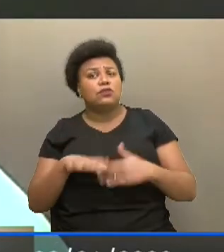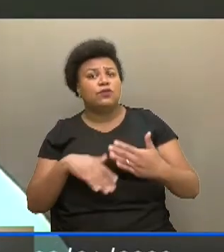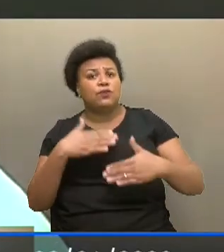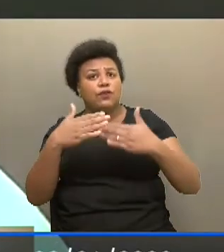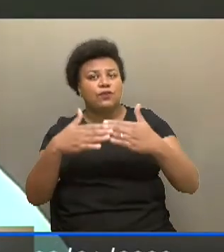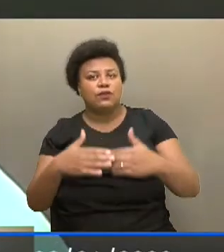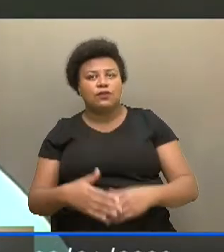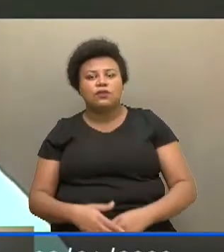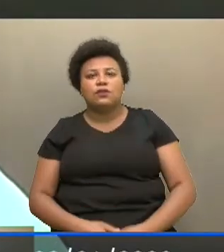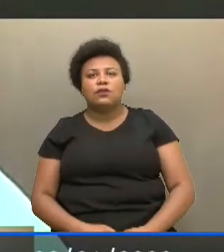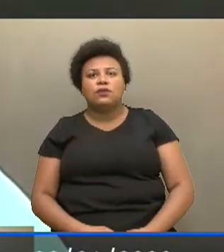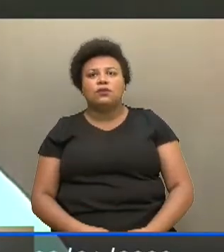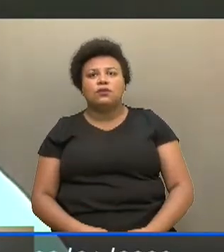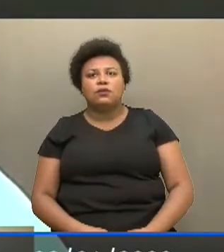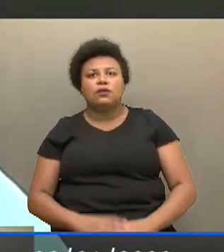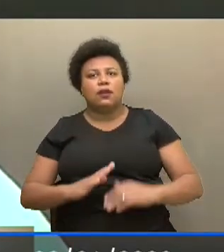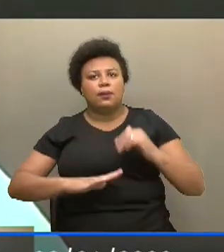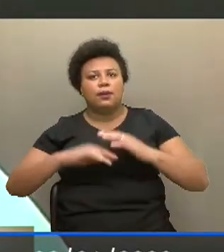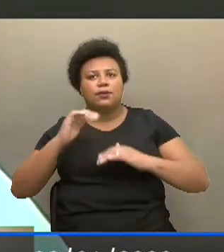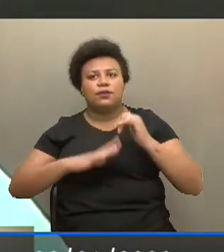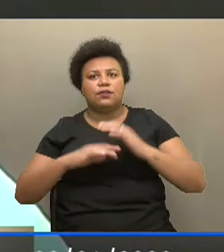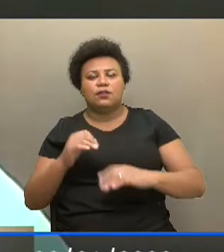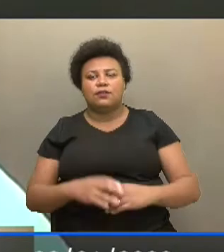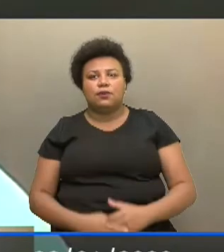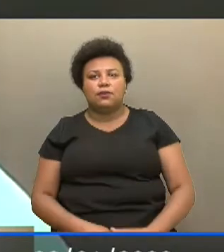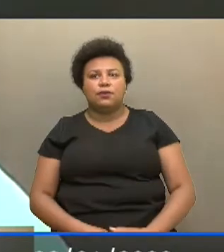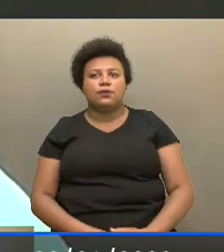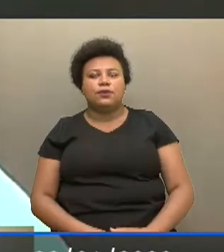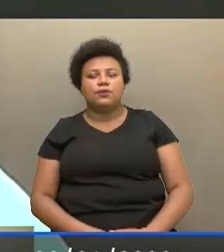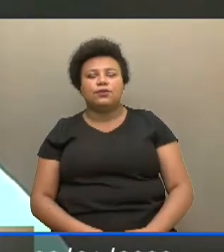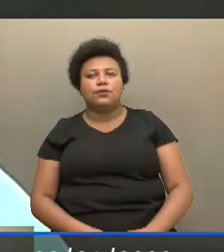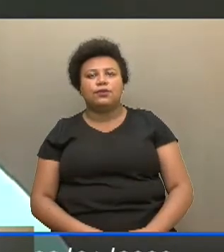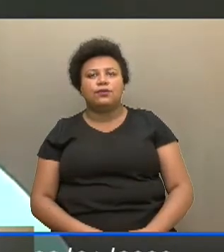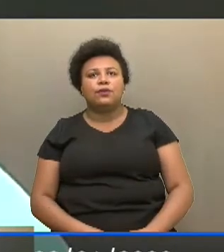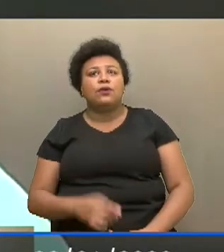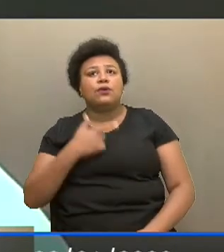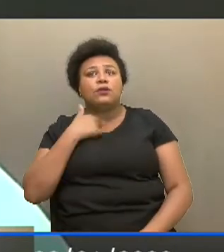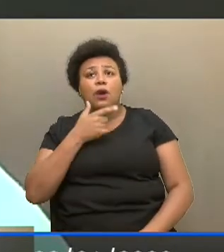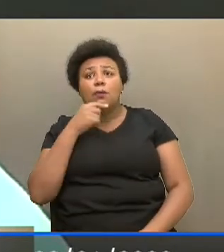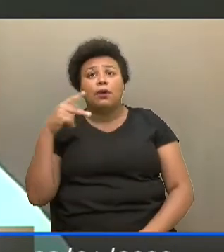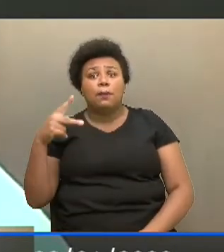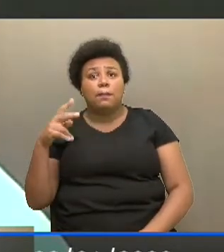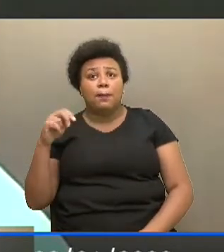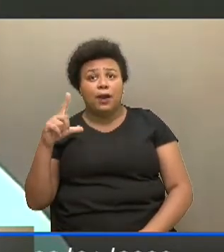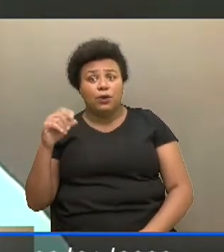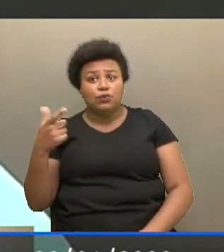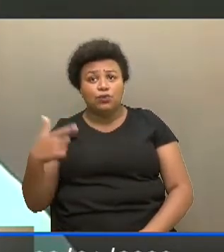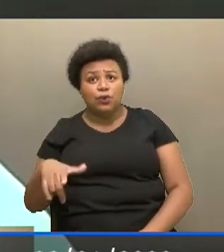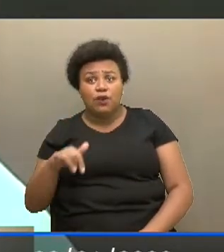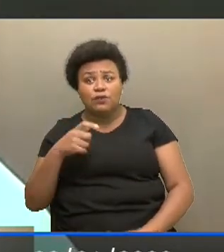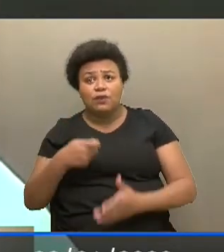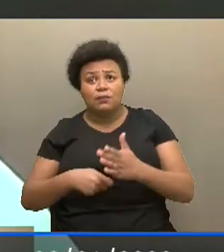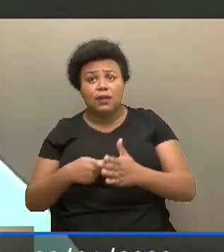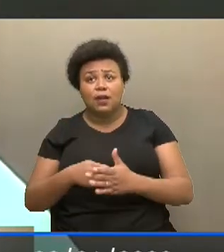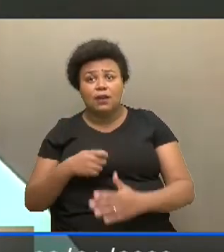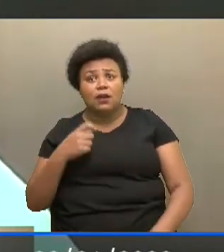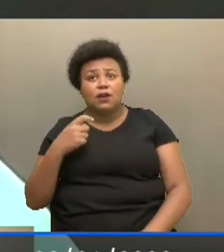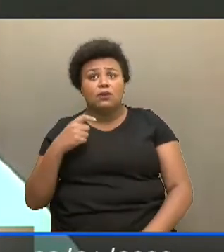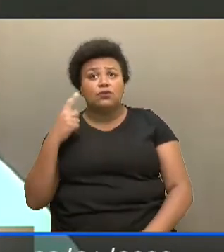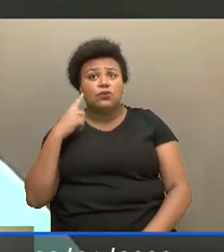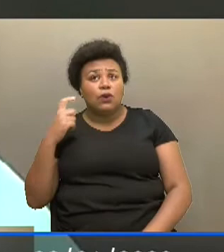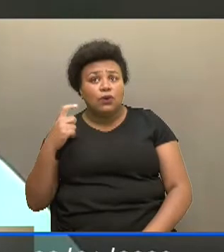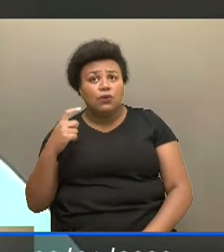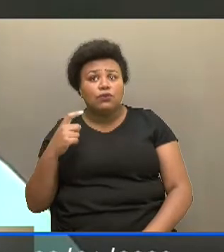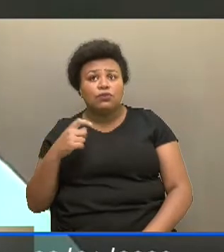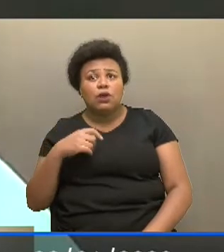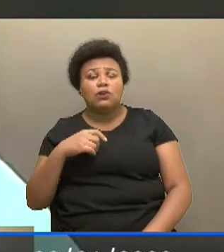aí lá na prática. Eu gostaria, o Paulo. Paulo, vamos tentar novamente, Paulo. Já ativei o teu